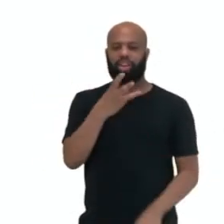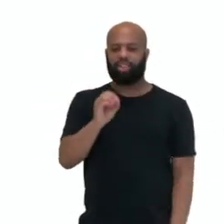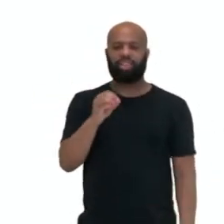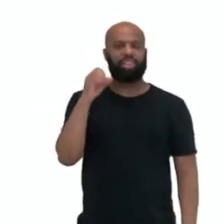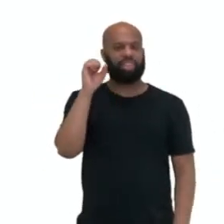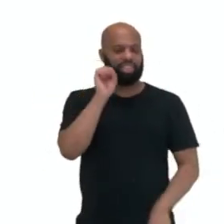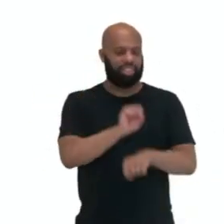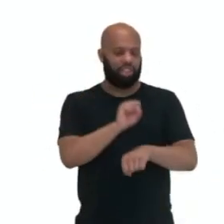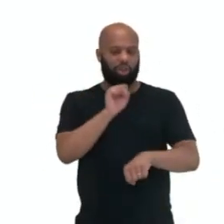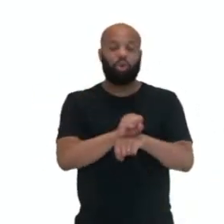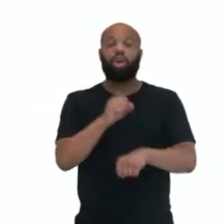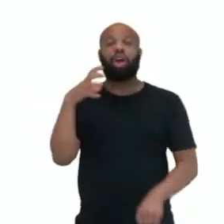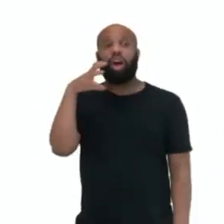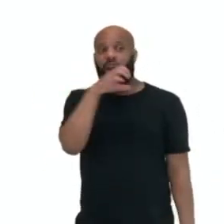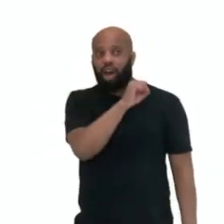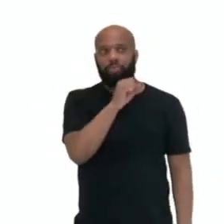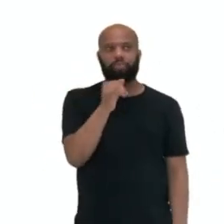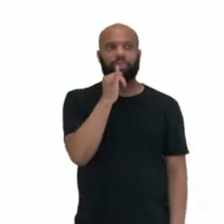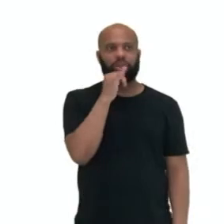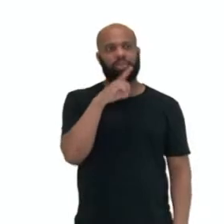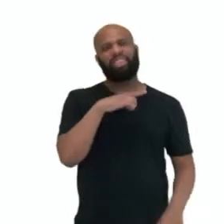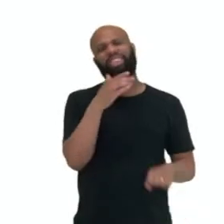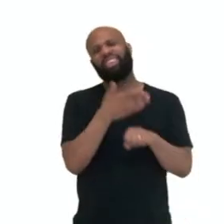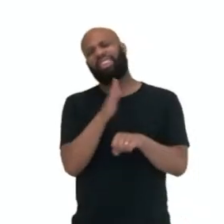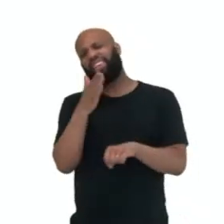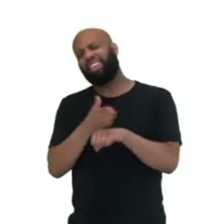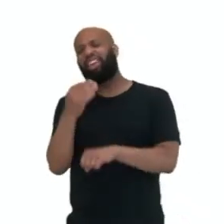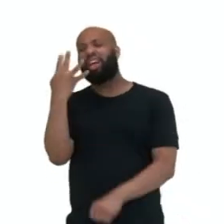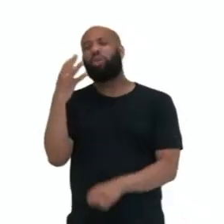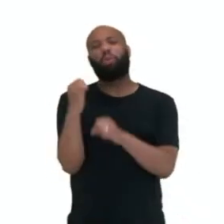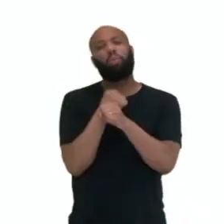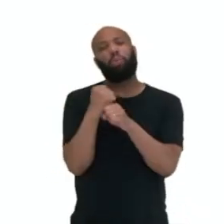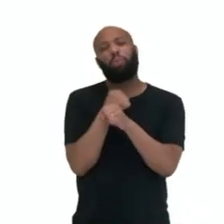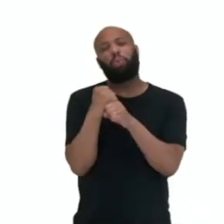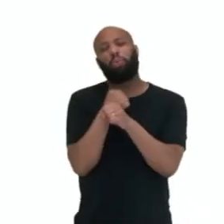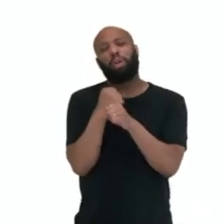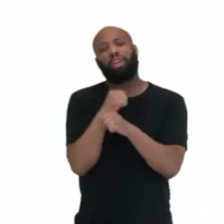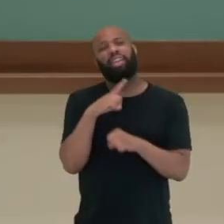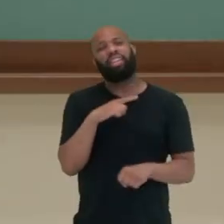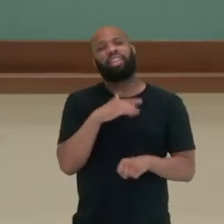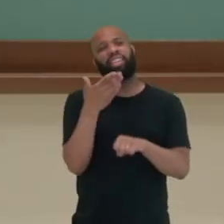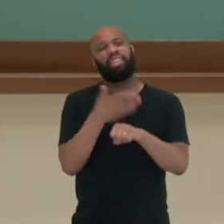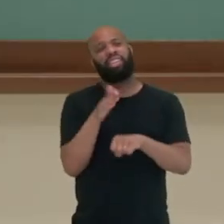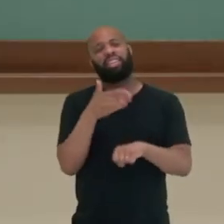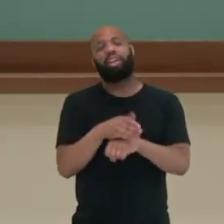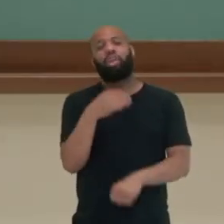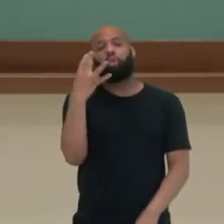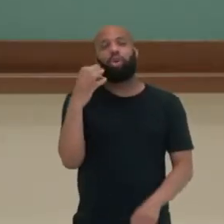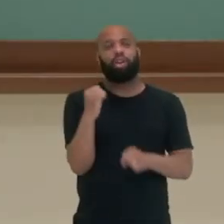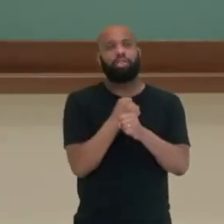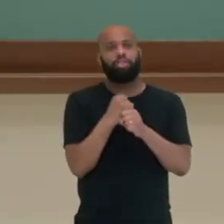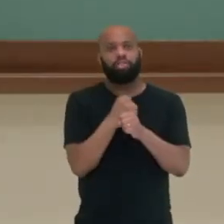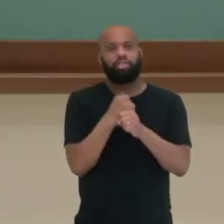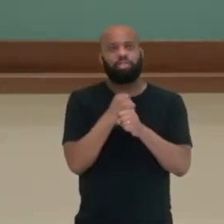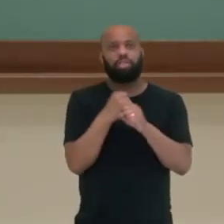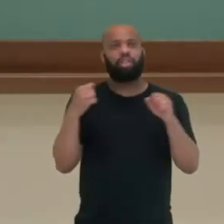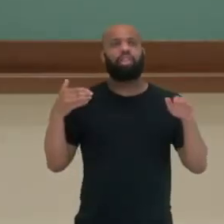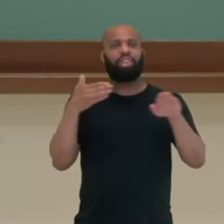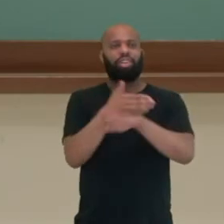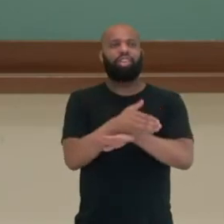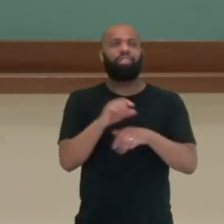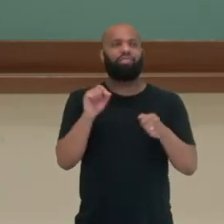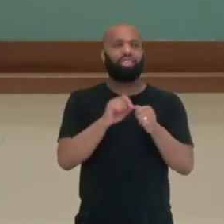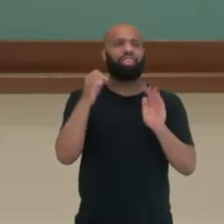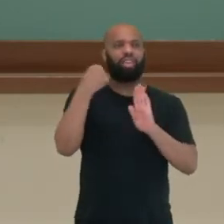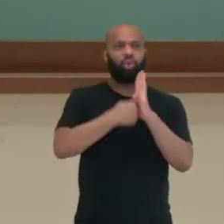é rápido. Às vezes você treina 4 anos, vamos falar dos Jogos Olímpicos, a gente treina 4 anos para estar lá, e daí você vai fazer a